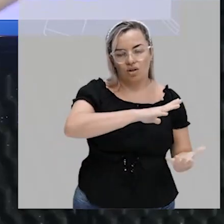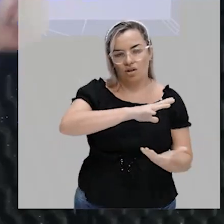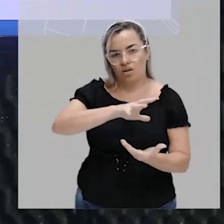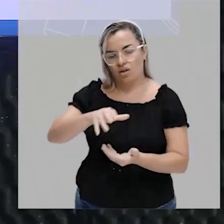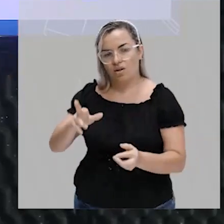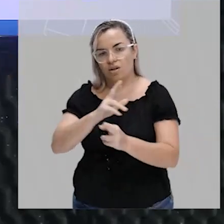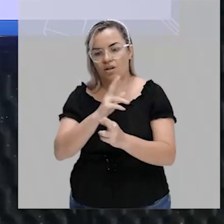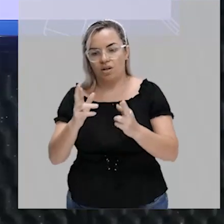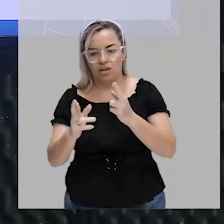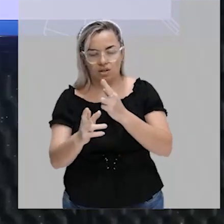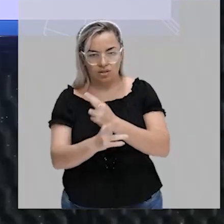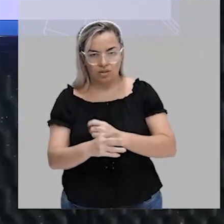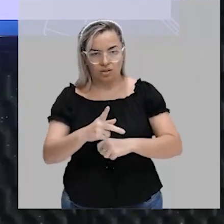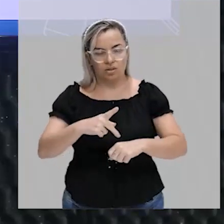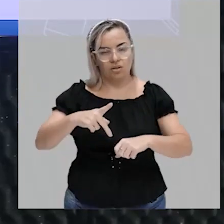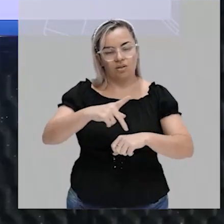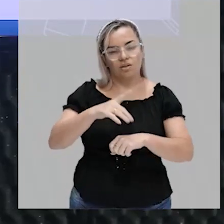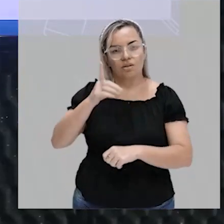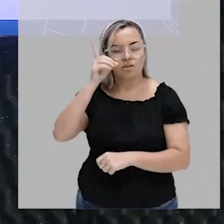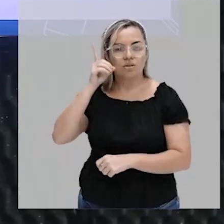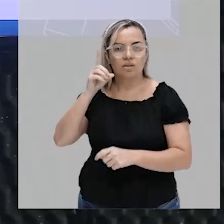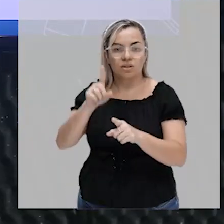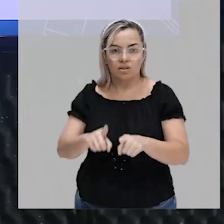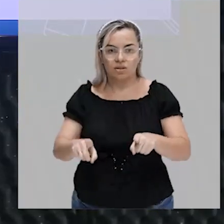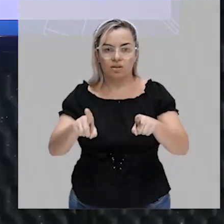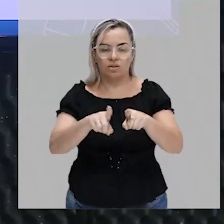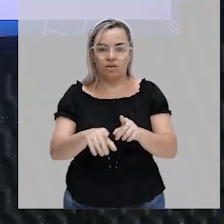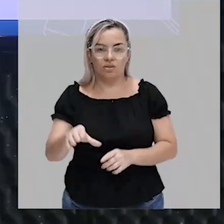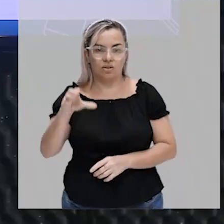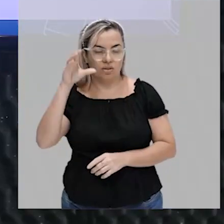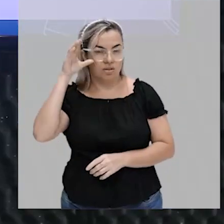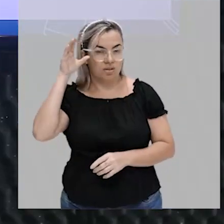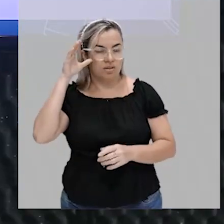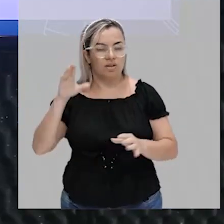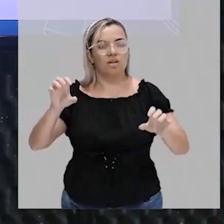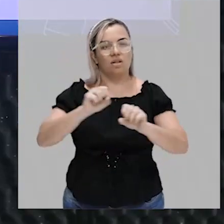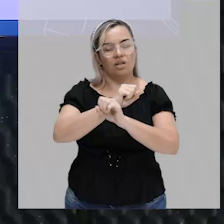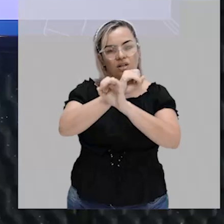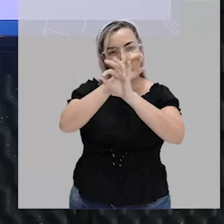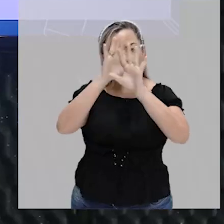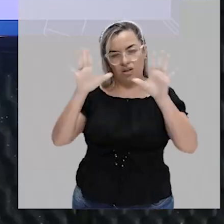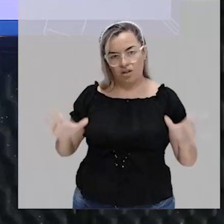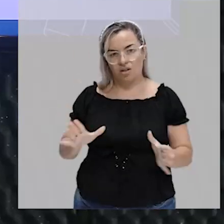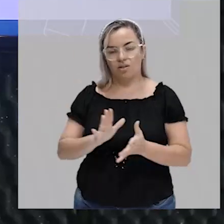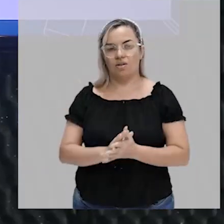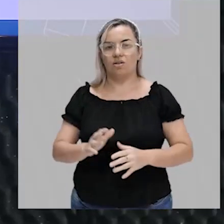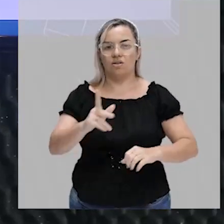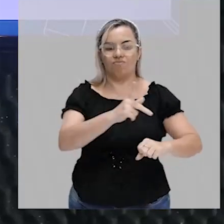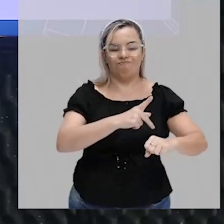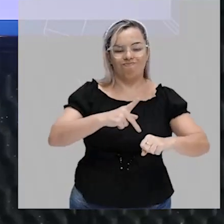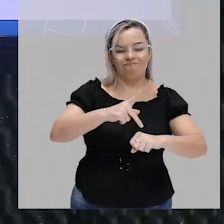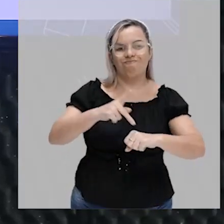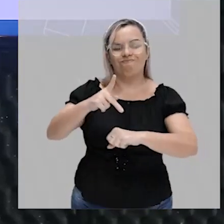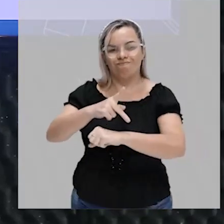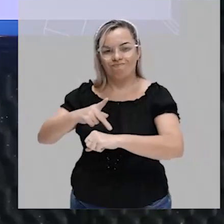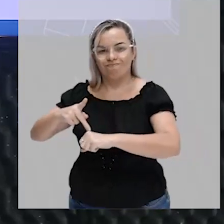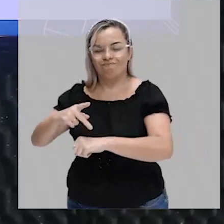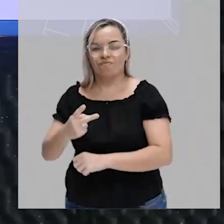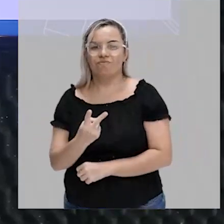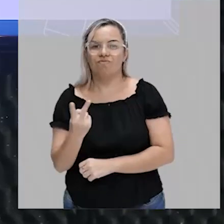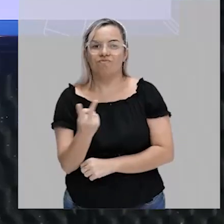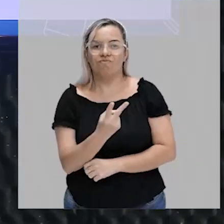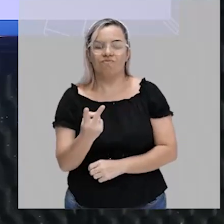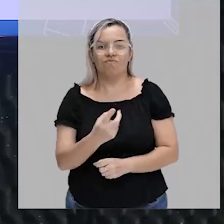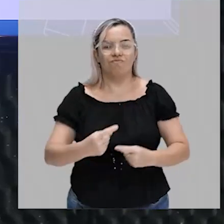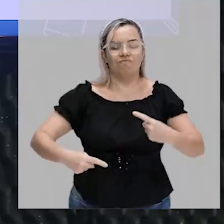Unidos e à China, que está muito claro hoje para o mundo que essas duas nações estão aí disputando, ferrenhamente